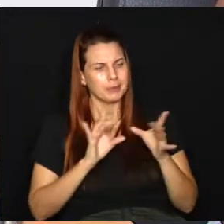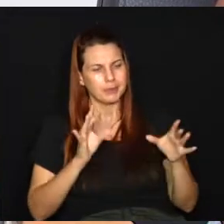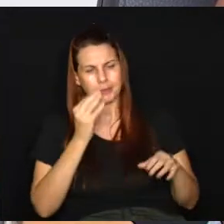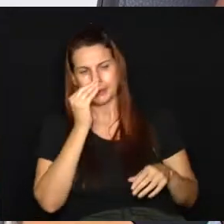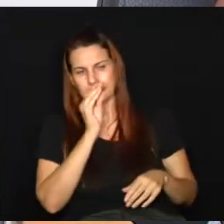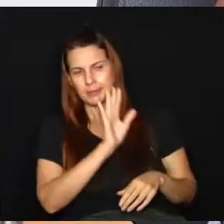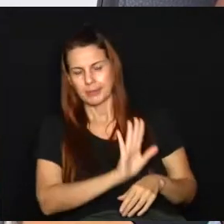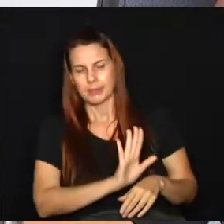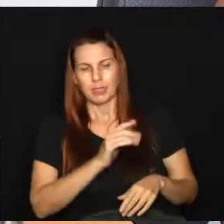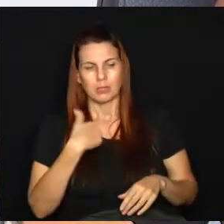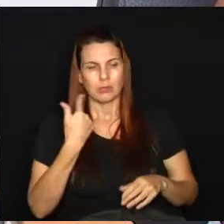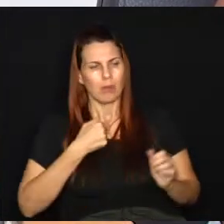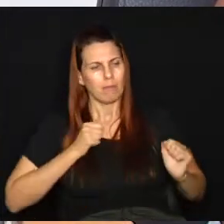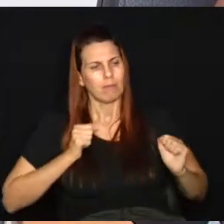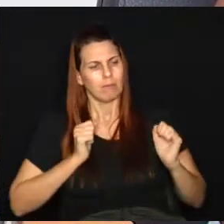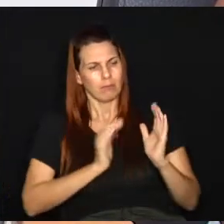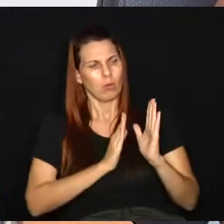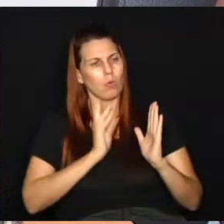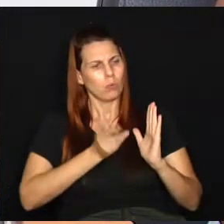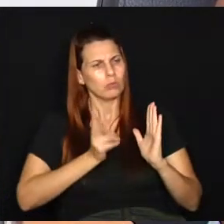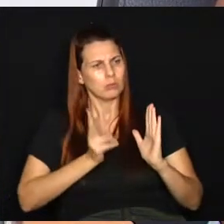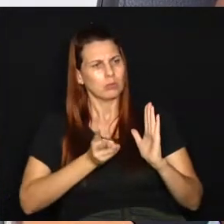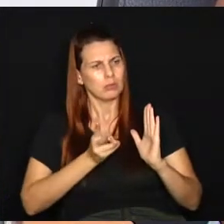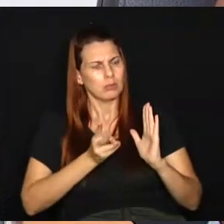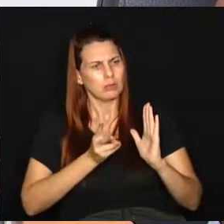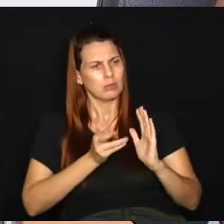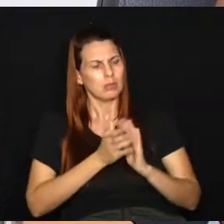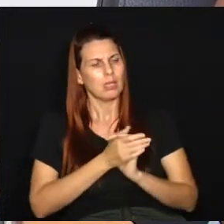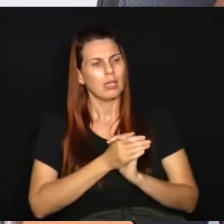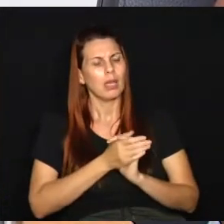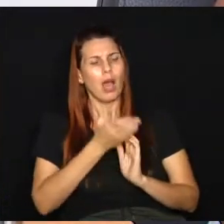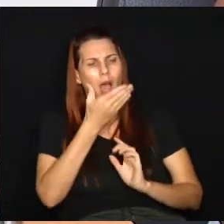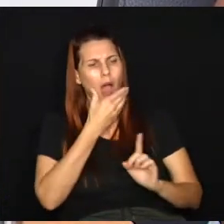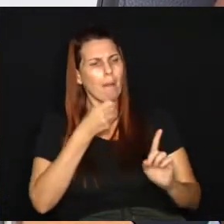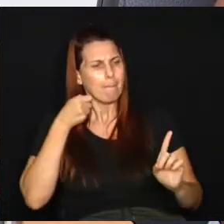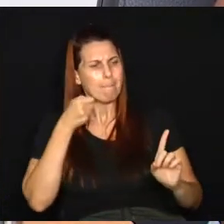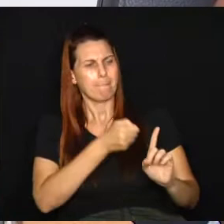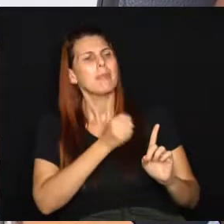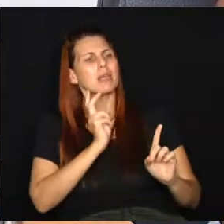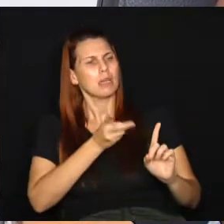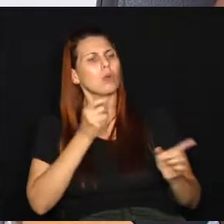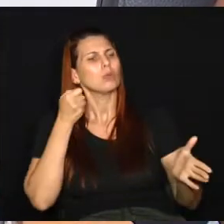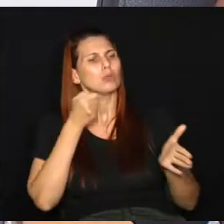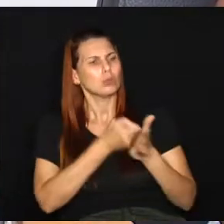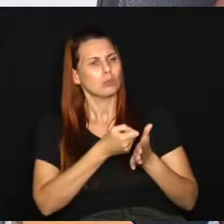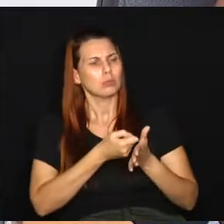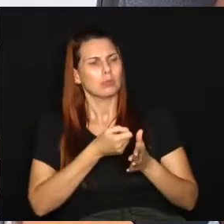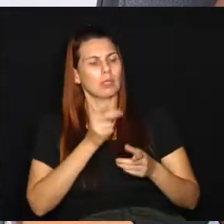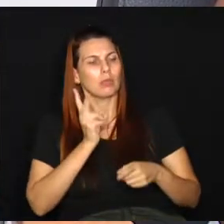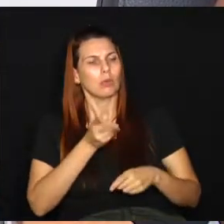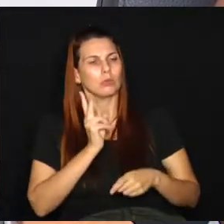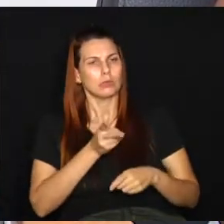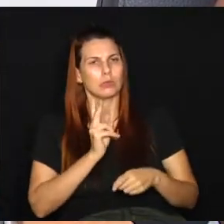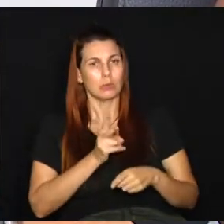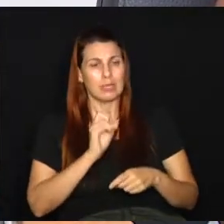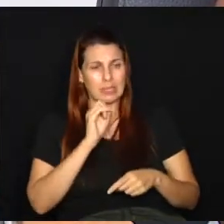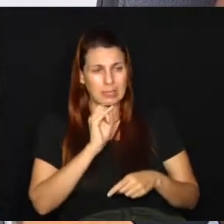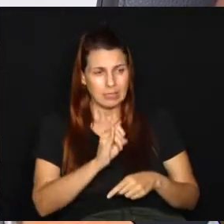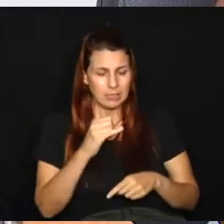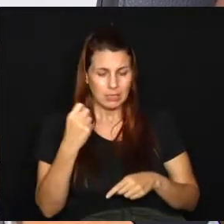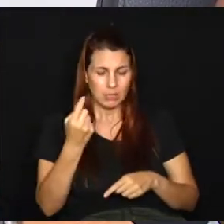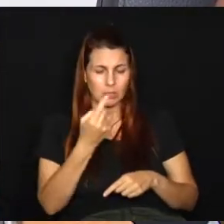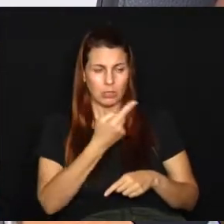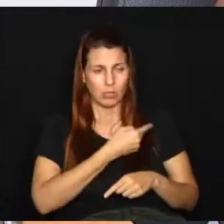homens. Continuamos batendo, nós continuamos batendo nos homens, vamos bater. Enquanto eles estiverem machucando